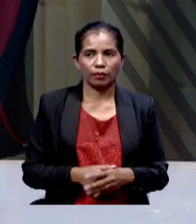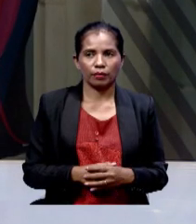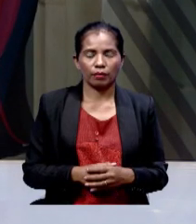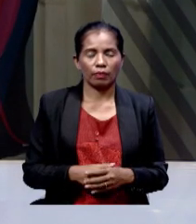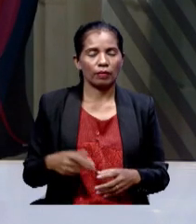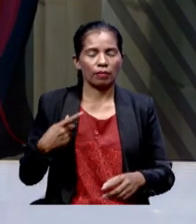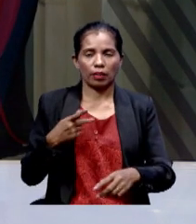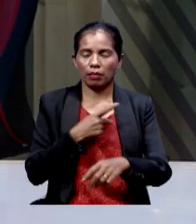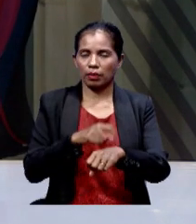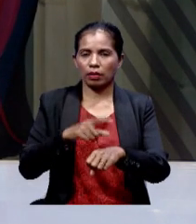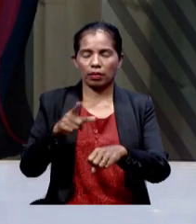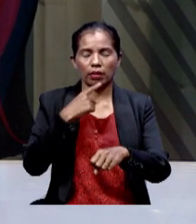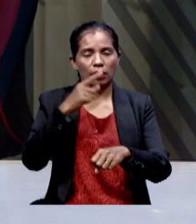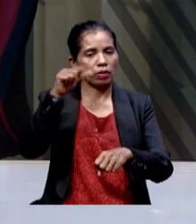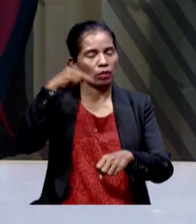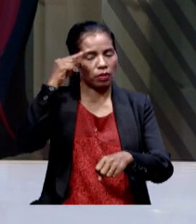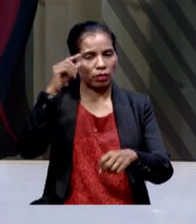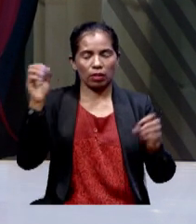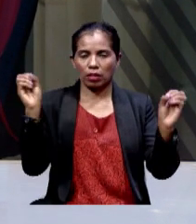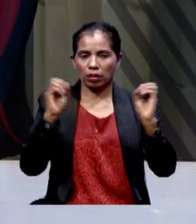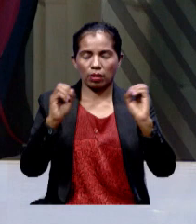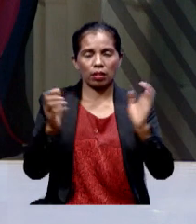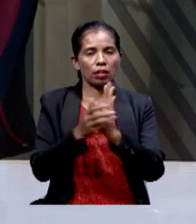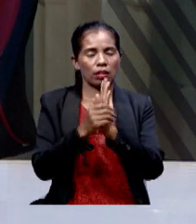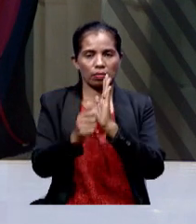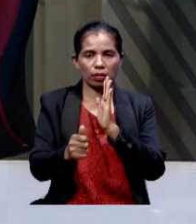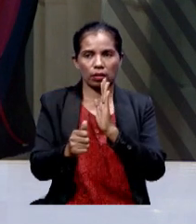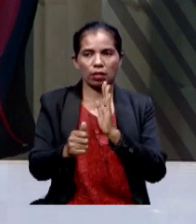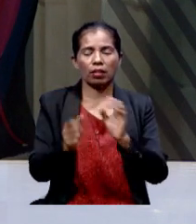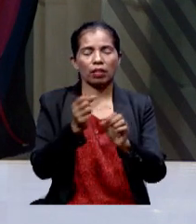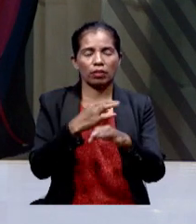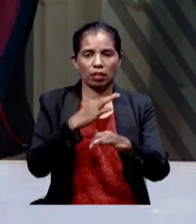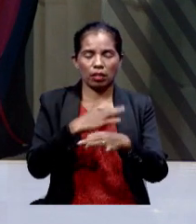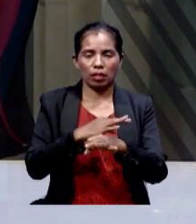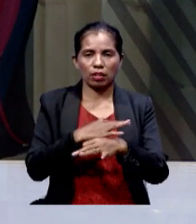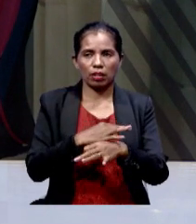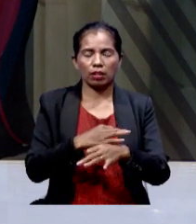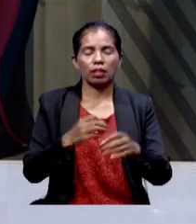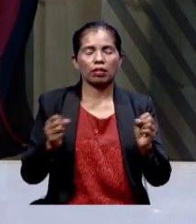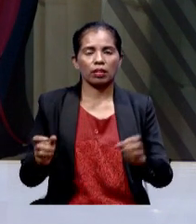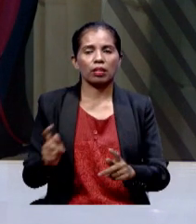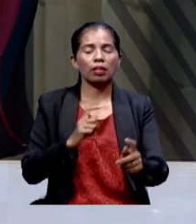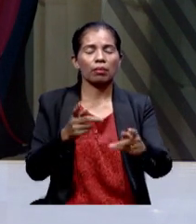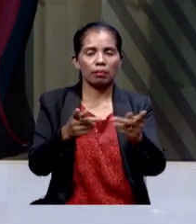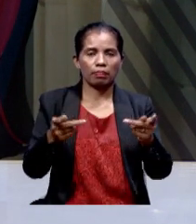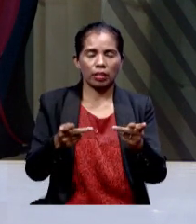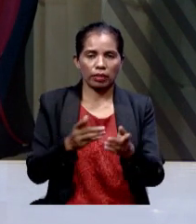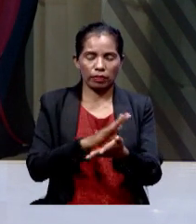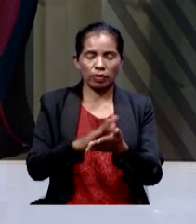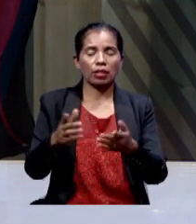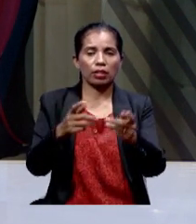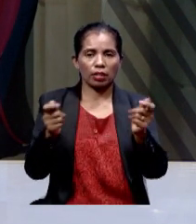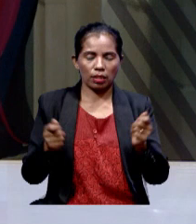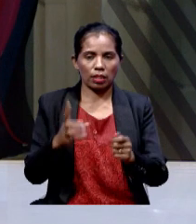Parlamento Nacional considera governo la ija capacidade atual gestão ba parazen transporte sira ija capital